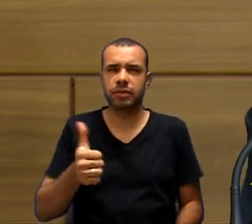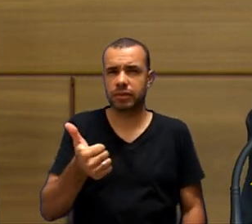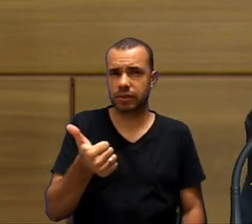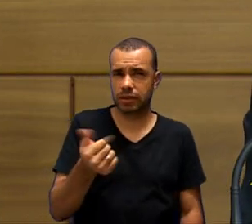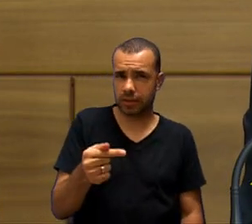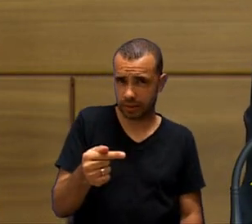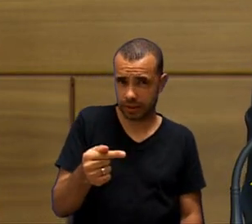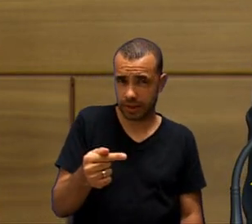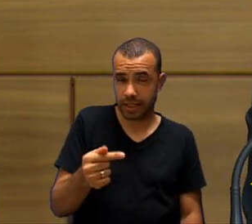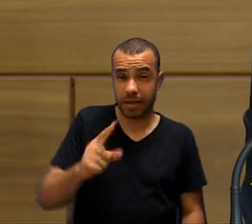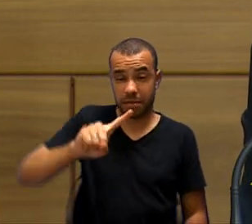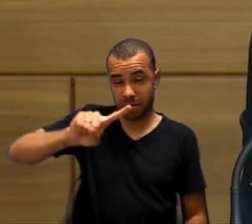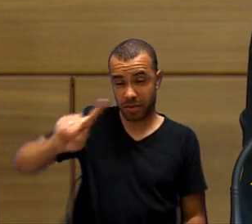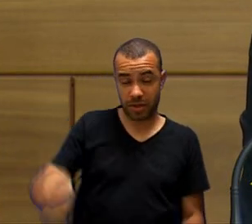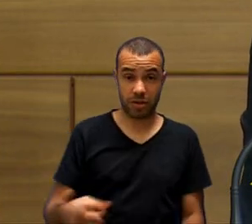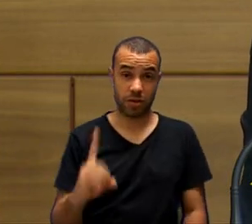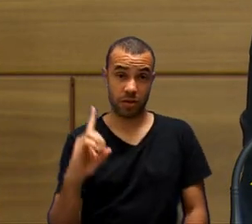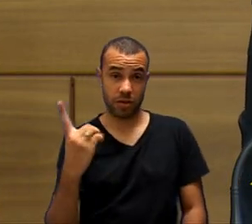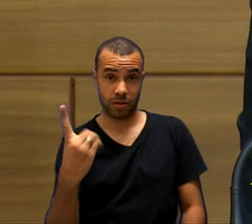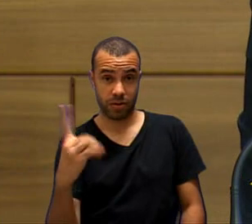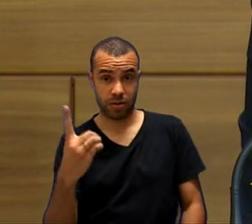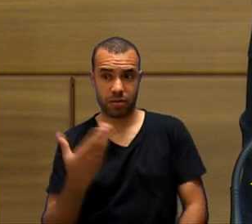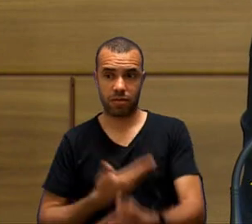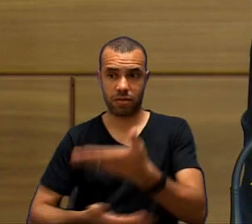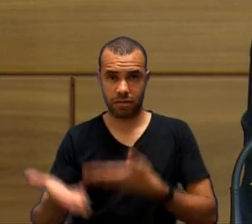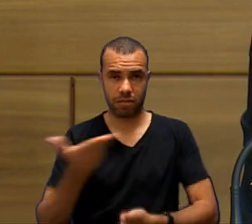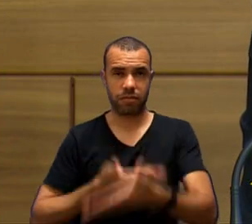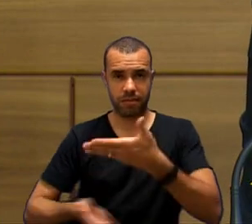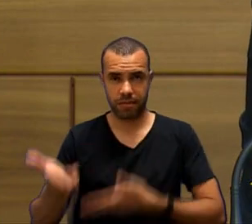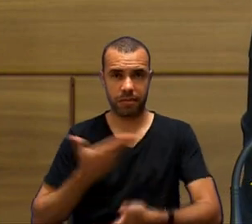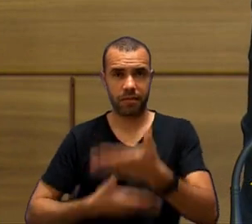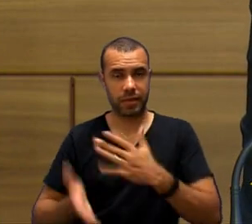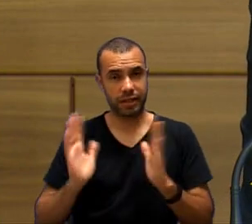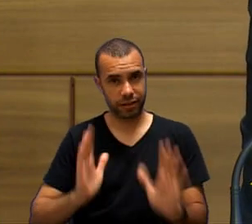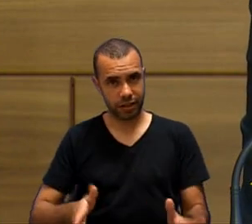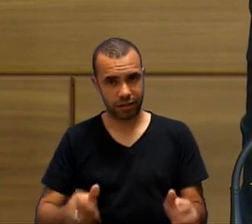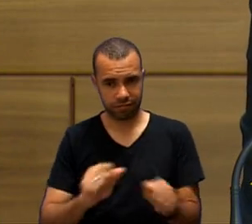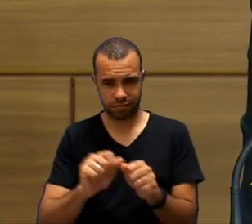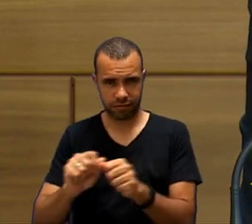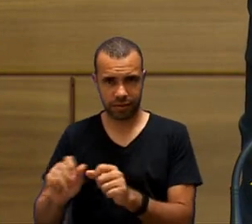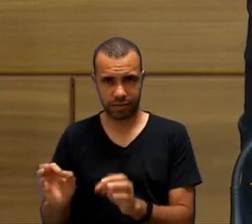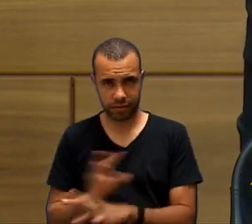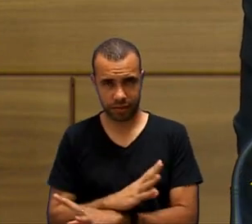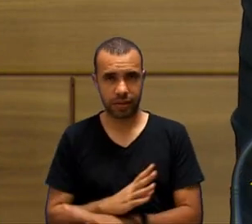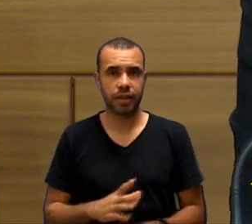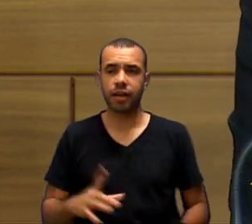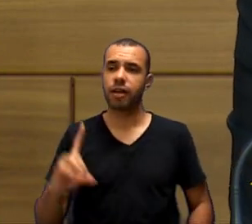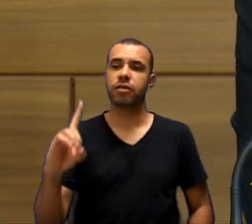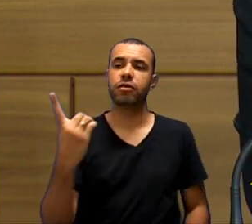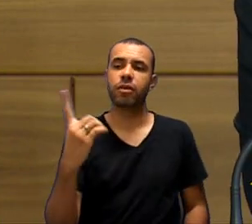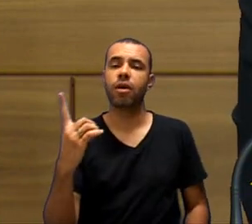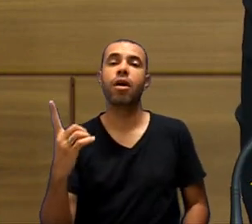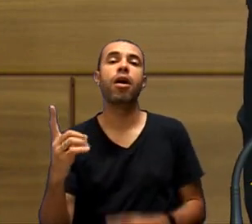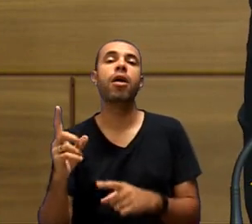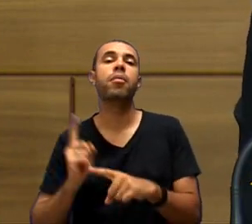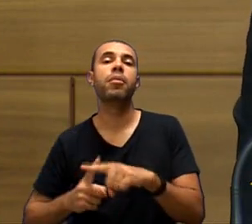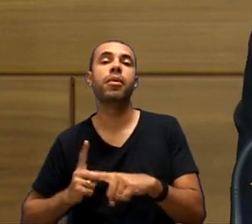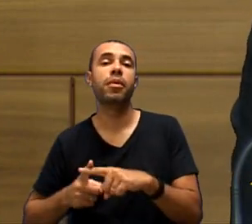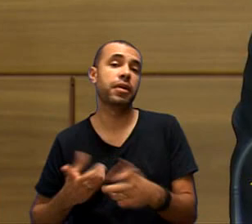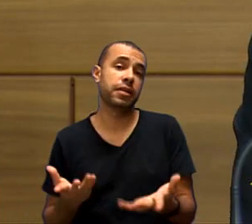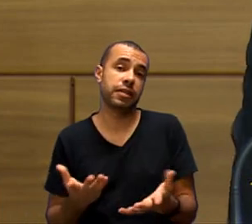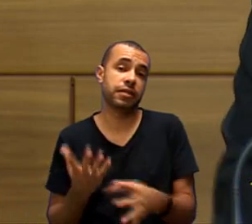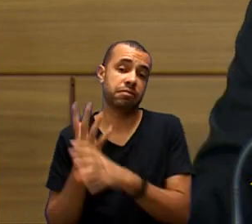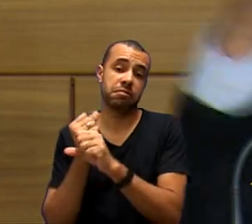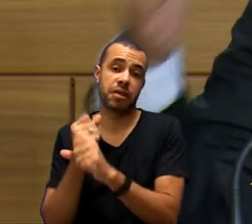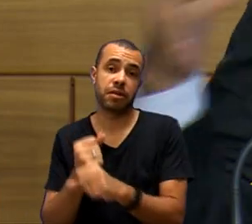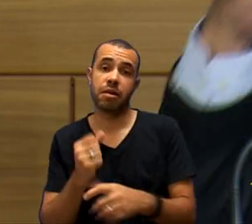de dólares de contrapartida realizada. Então, eu falo em dólares porque o financiamento é em